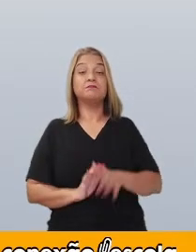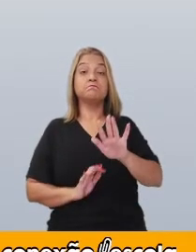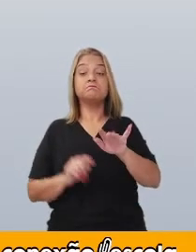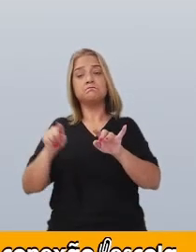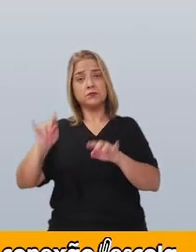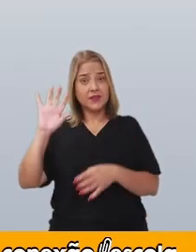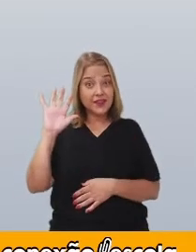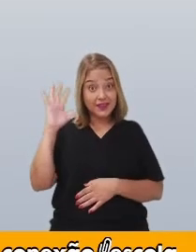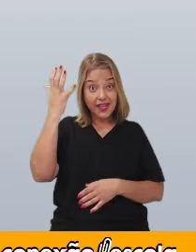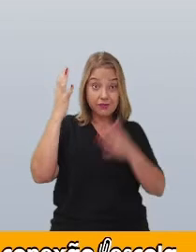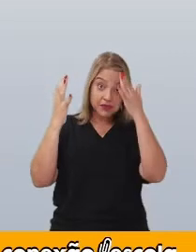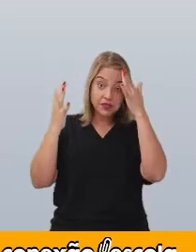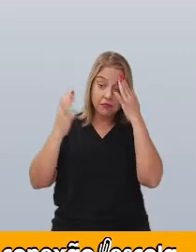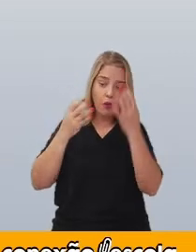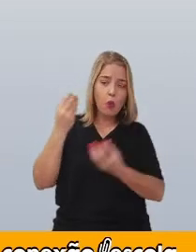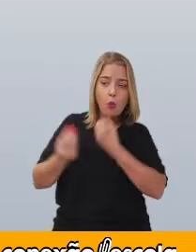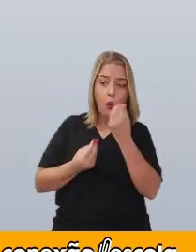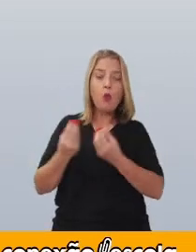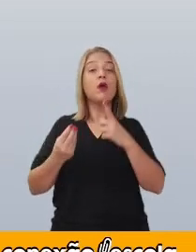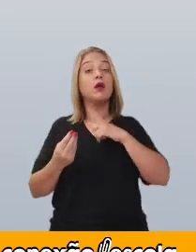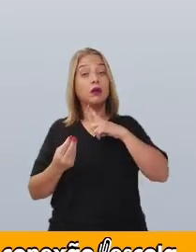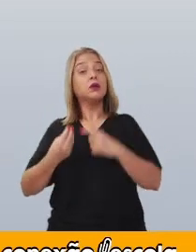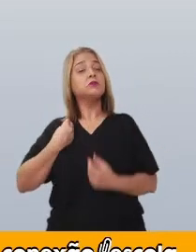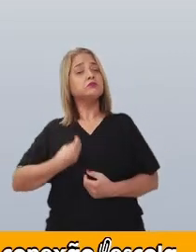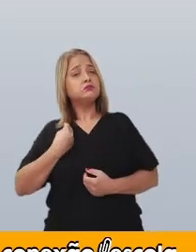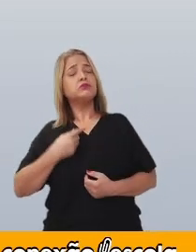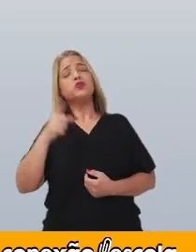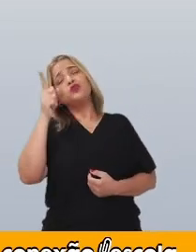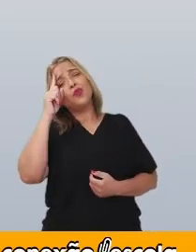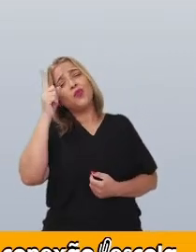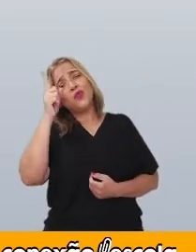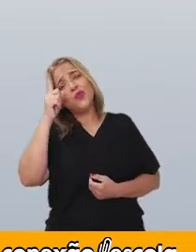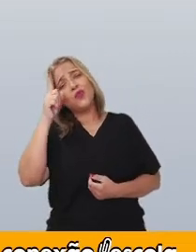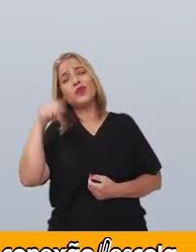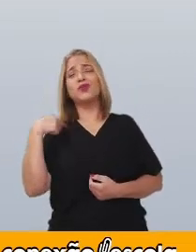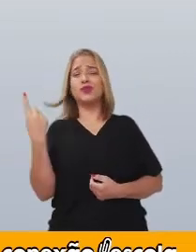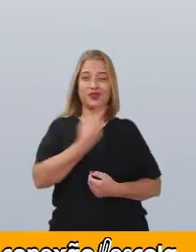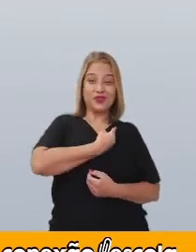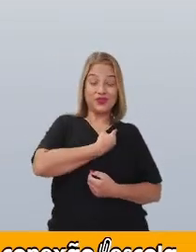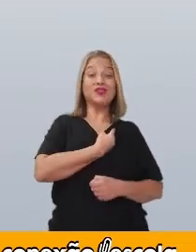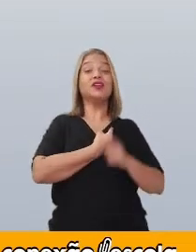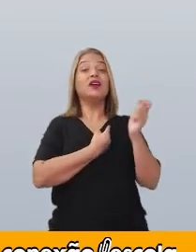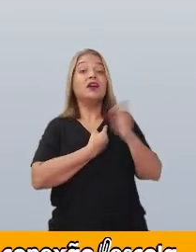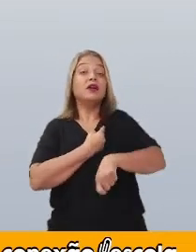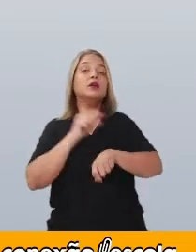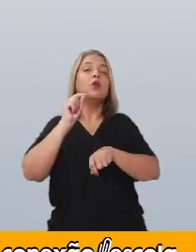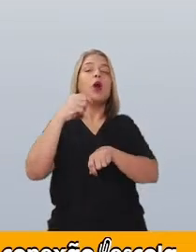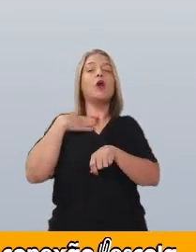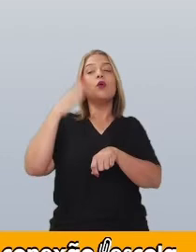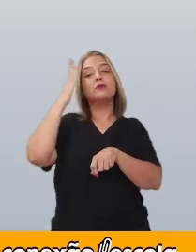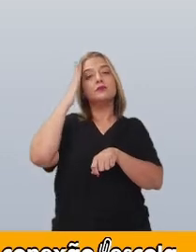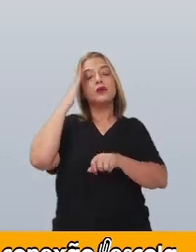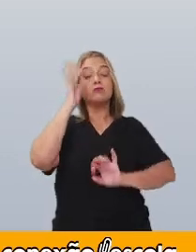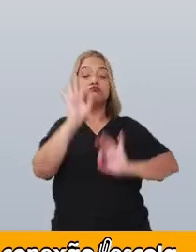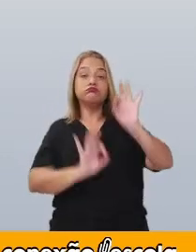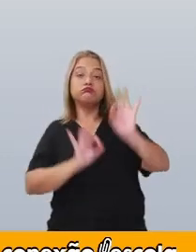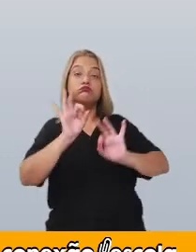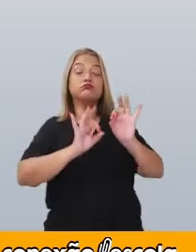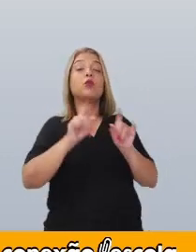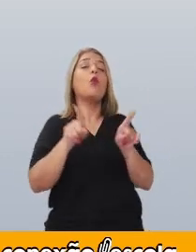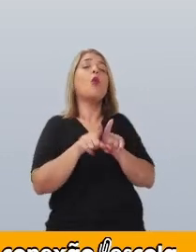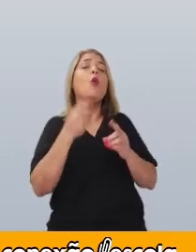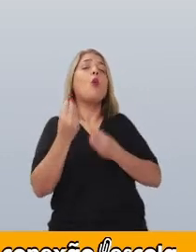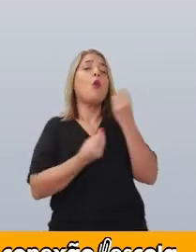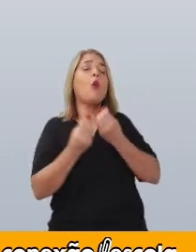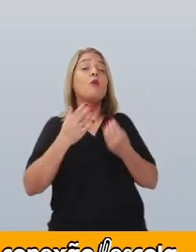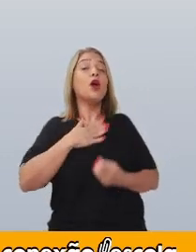medidas de tempo estão muito presentes em nosso cotidiano. É por meio delas que organizamos a nossa rotina